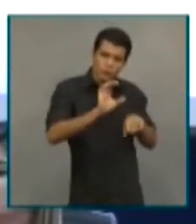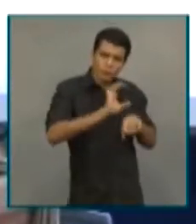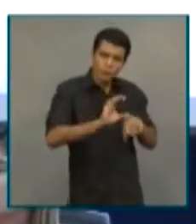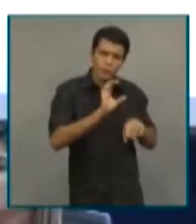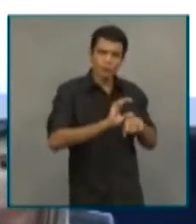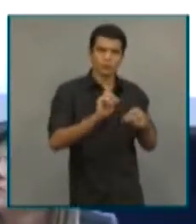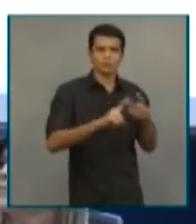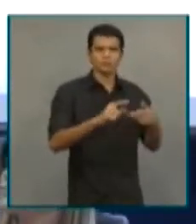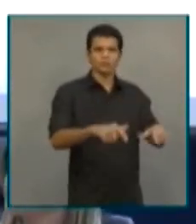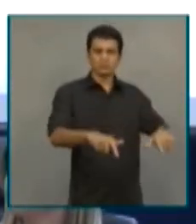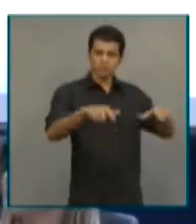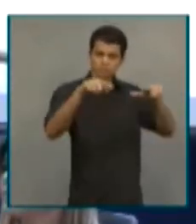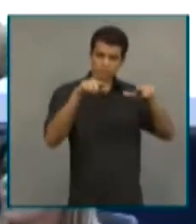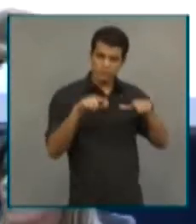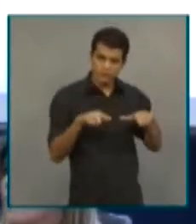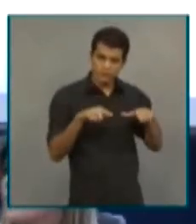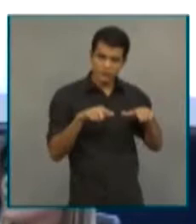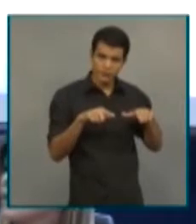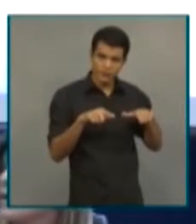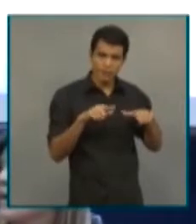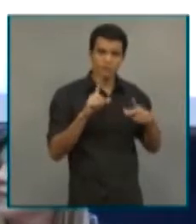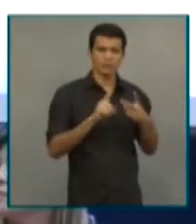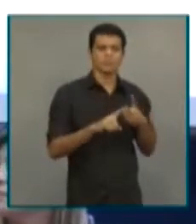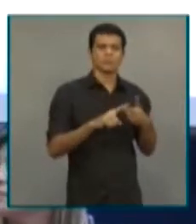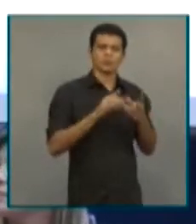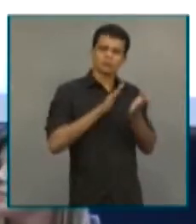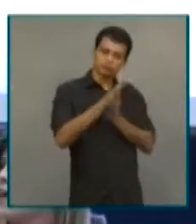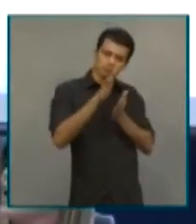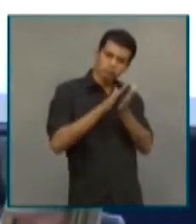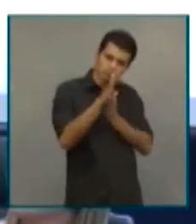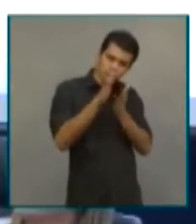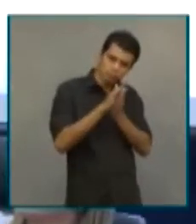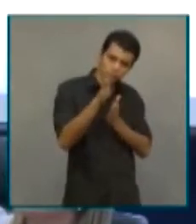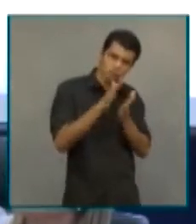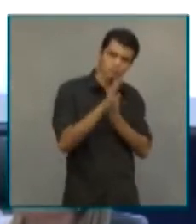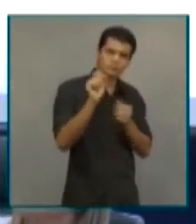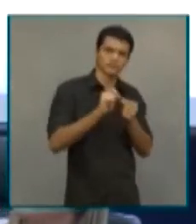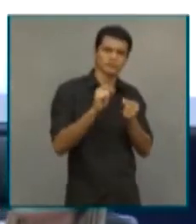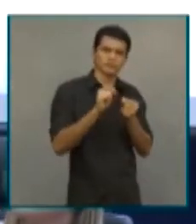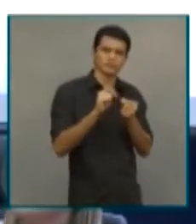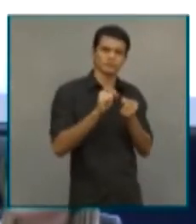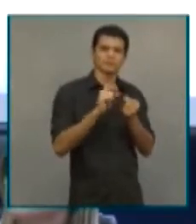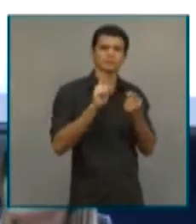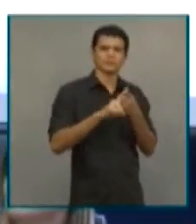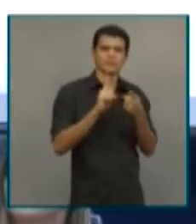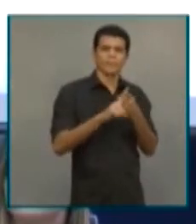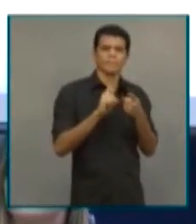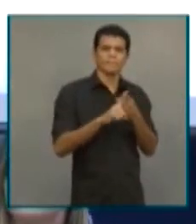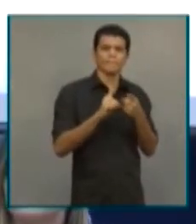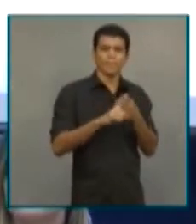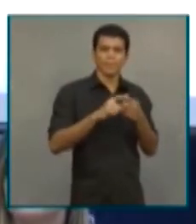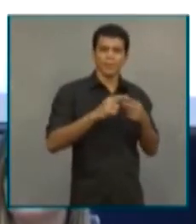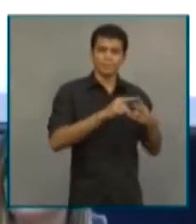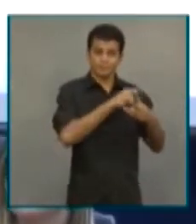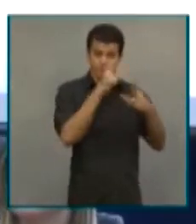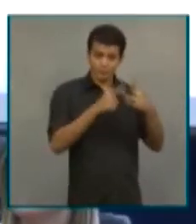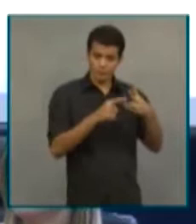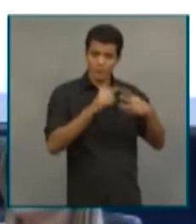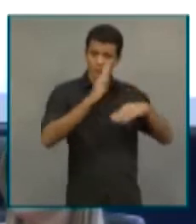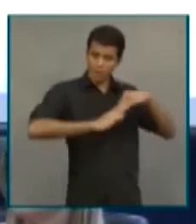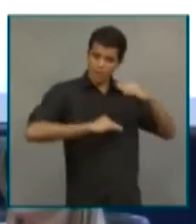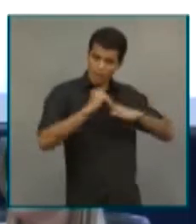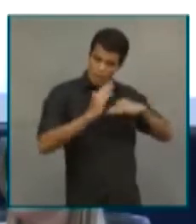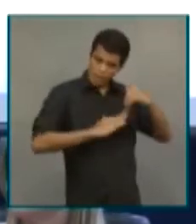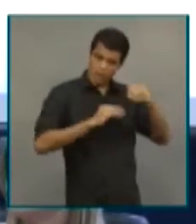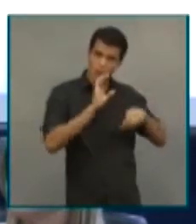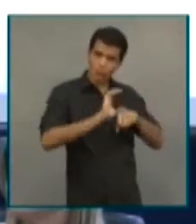certificado digital, vai receber suas publicações pela CAACE e vai receber, segundo pilar, a capacitação. Com a anuidade